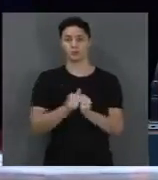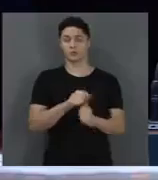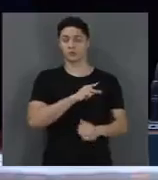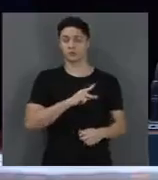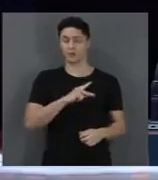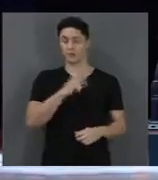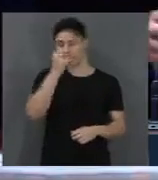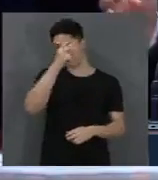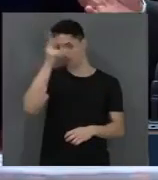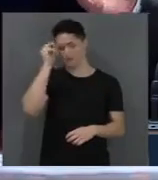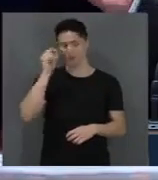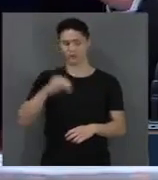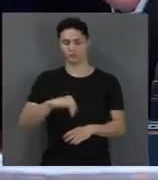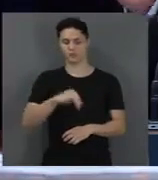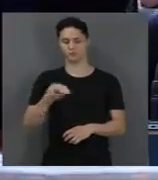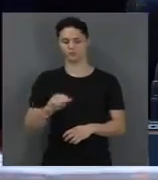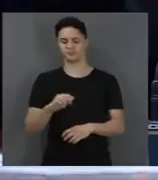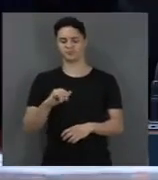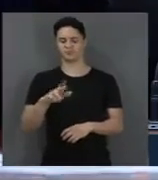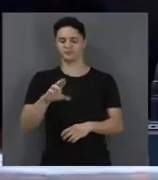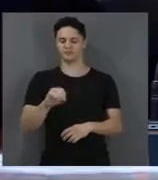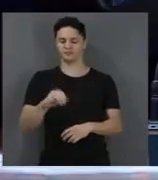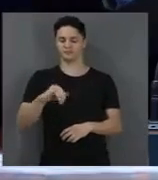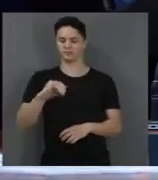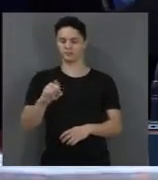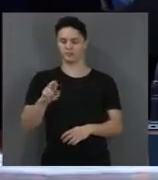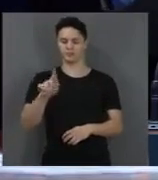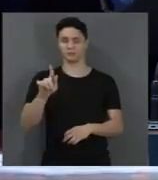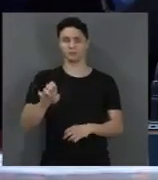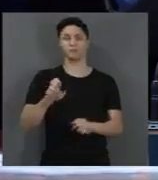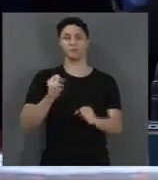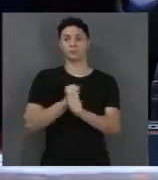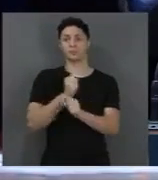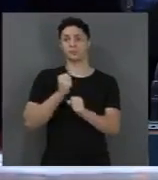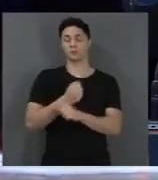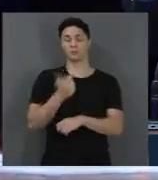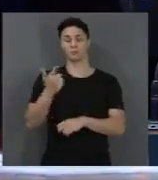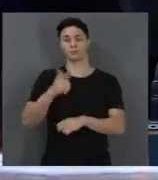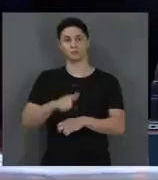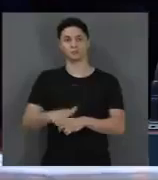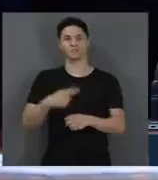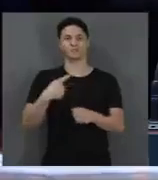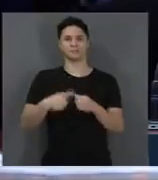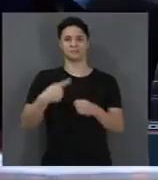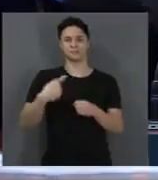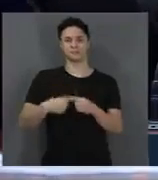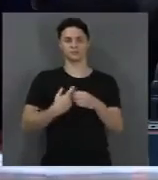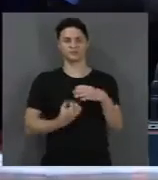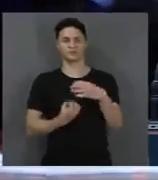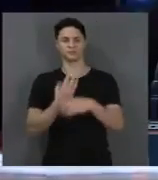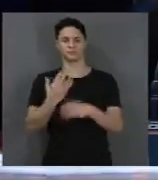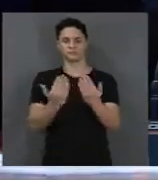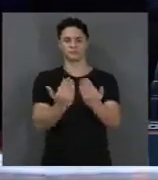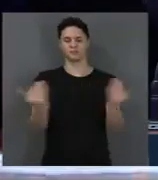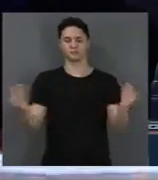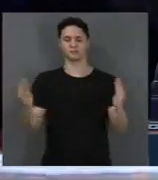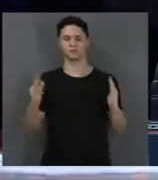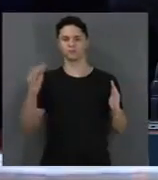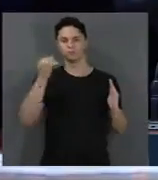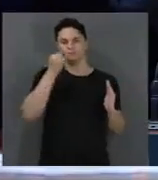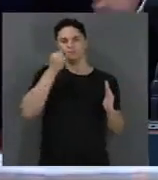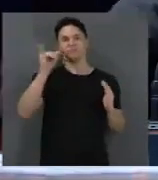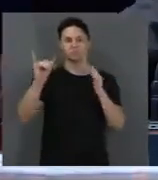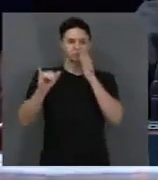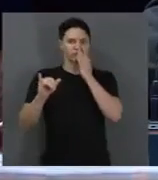Jorge. Ele disse, para reconstruir a cidade e criar as barreiras para que a água não